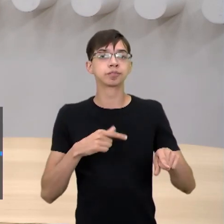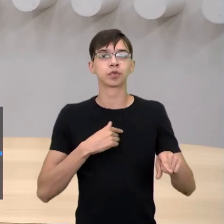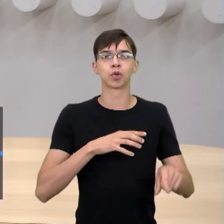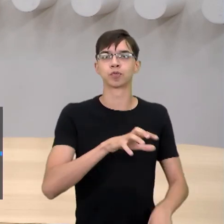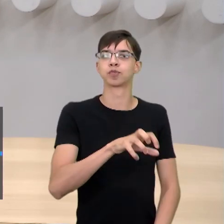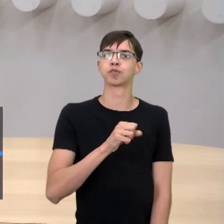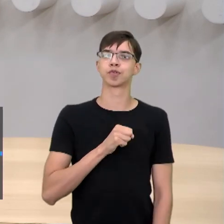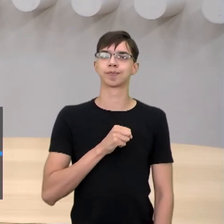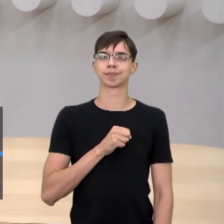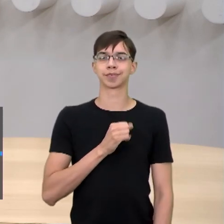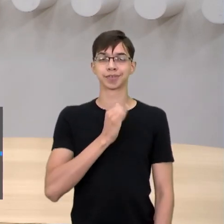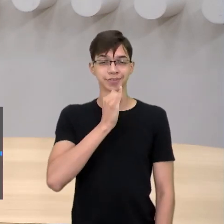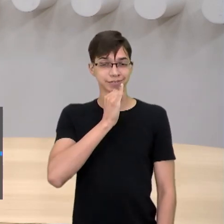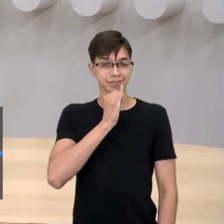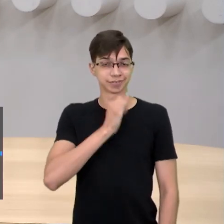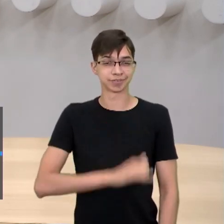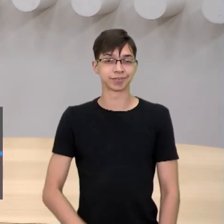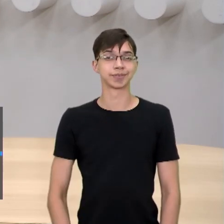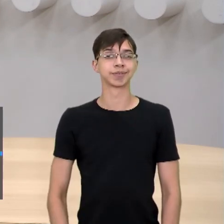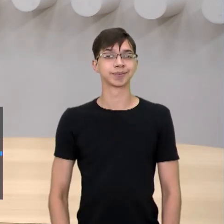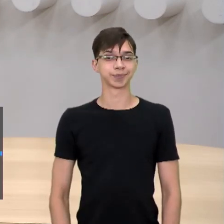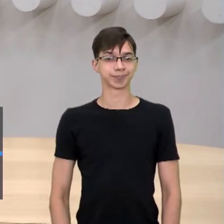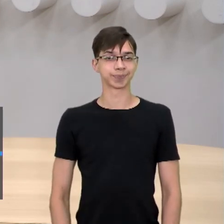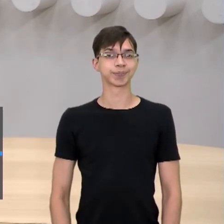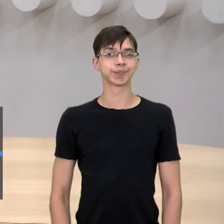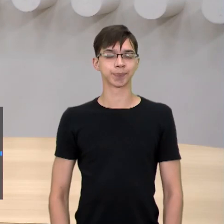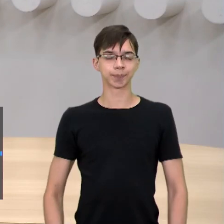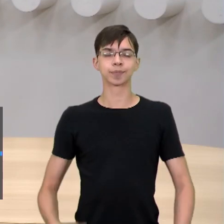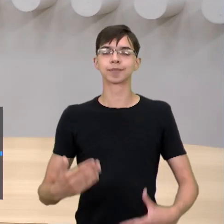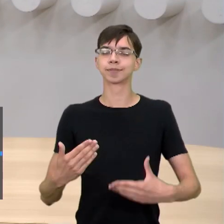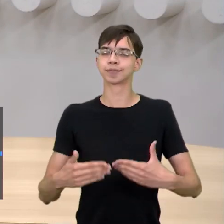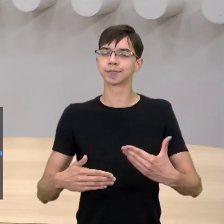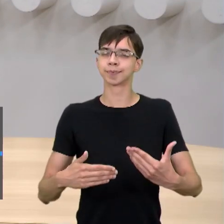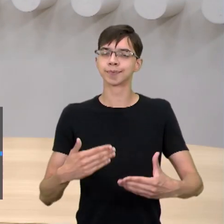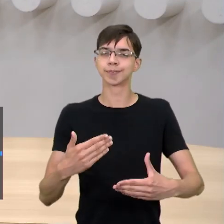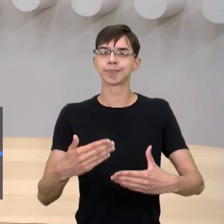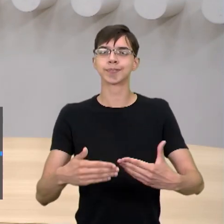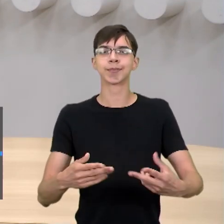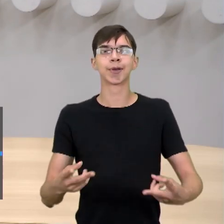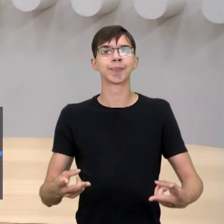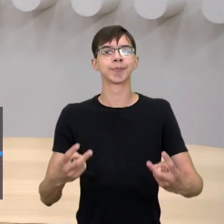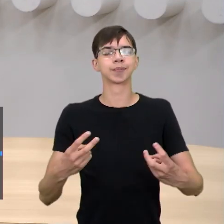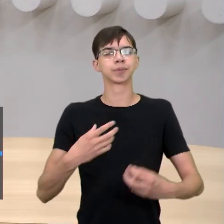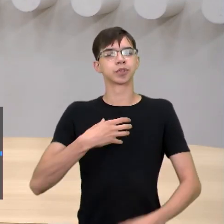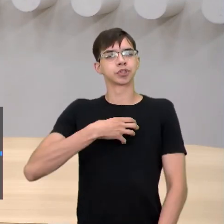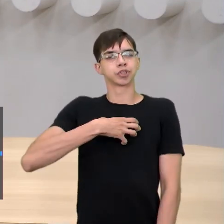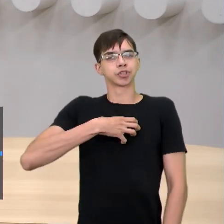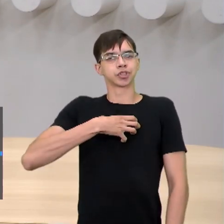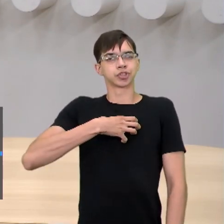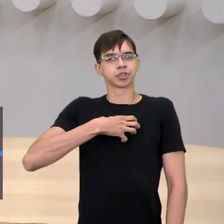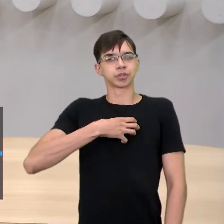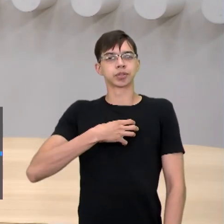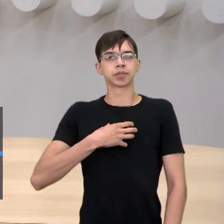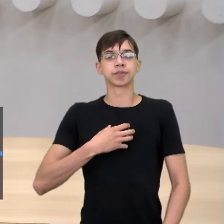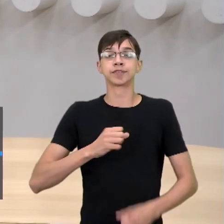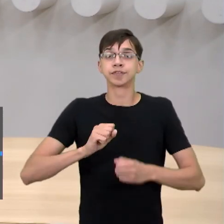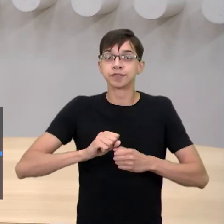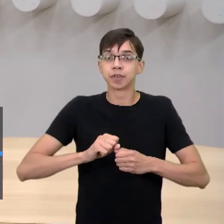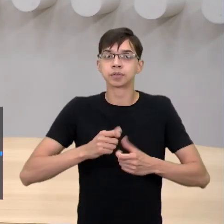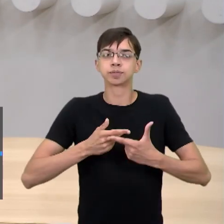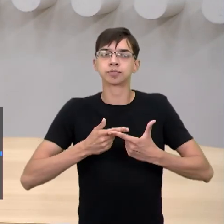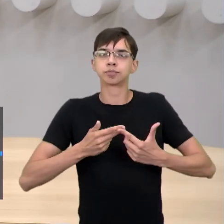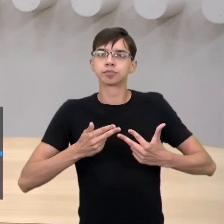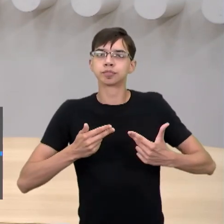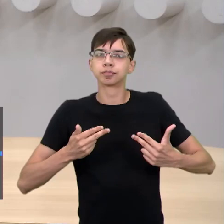por isso, né, que a gente vai começando a perceber que a maneira com que a gente se comporta, a maneira com que a gente age e muitas coisas